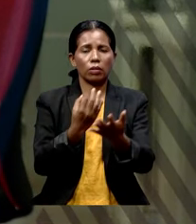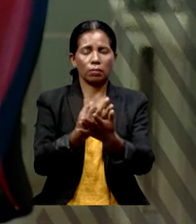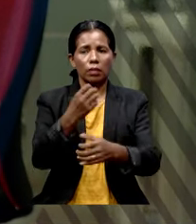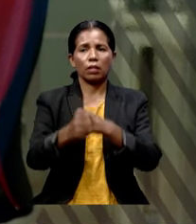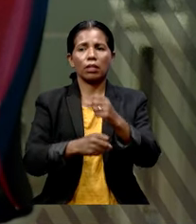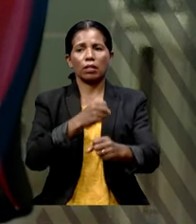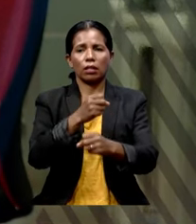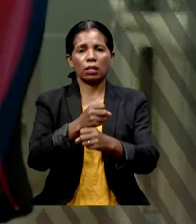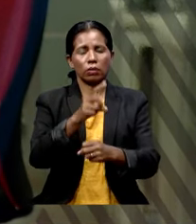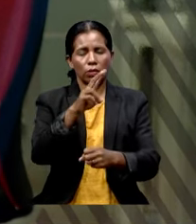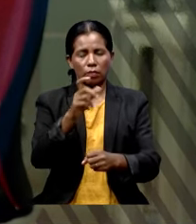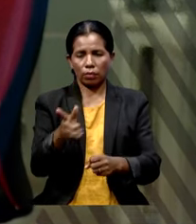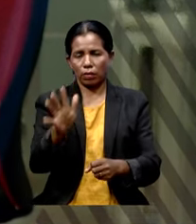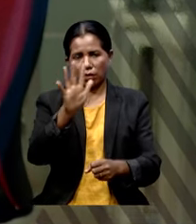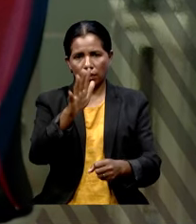ou em Lima.